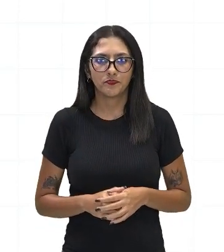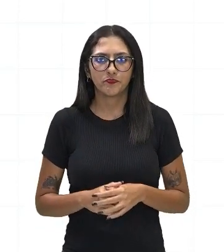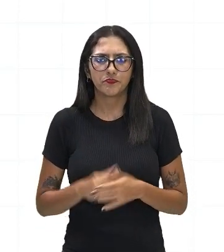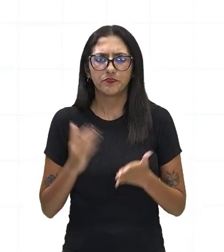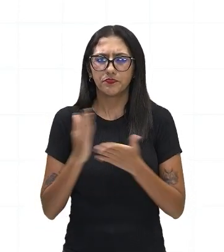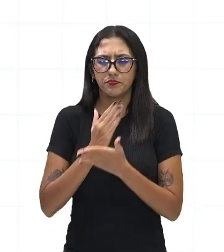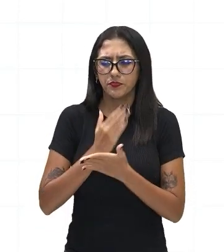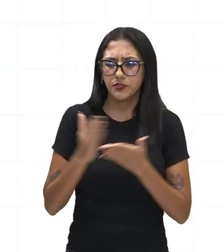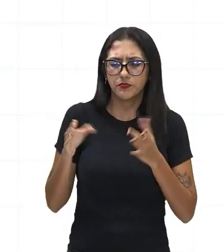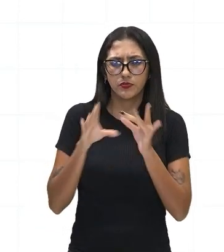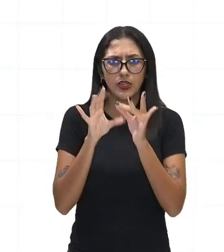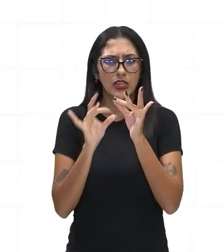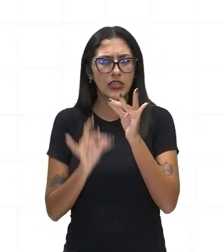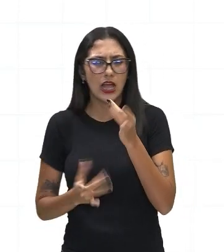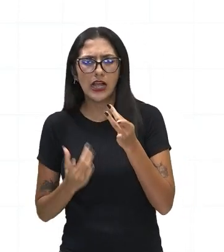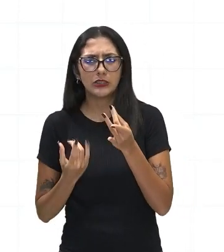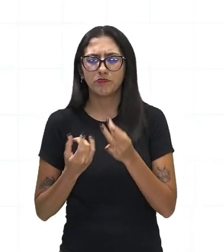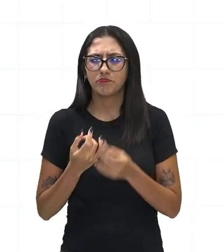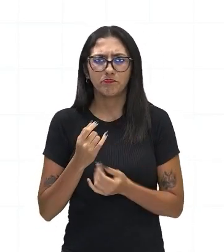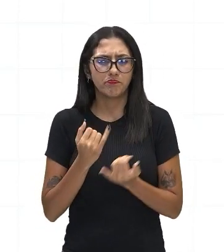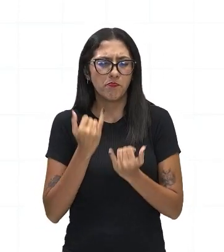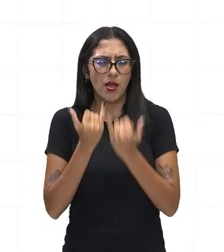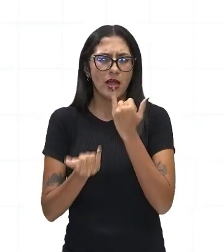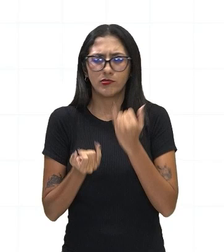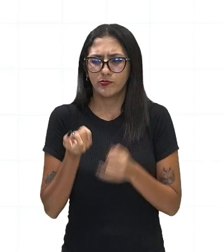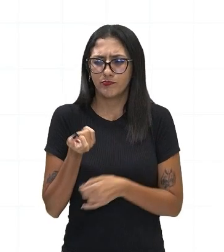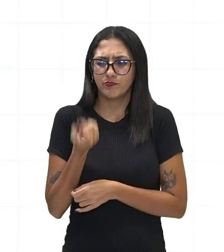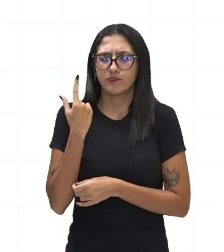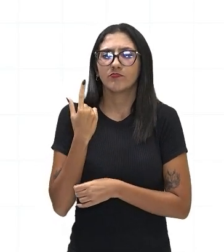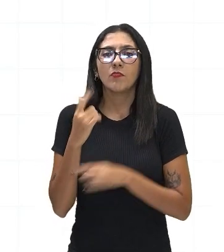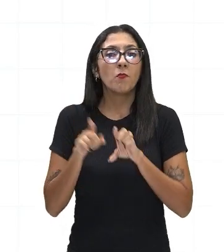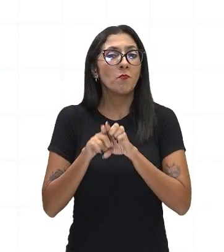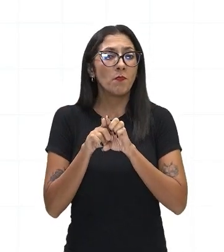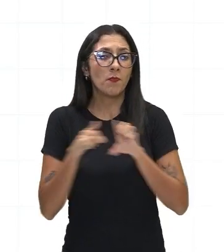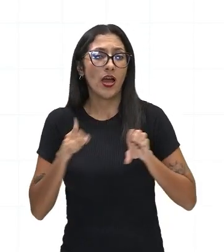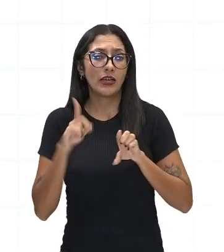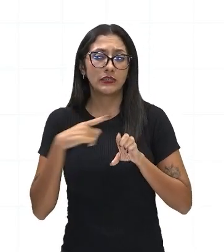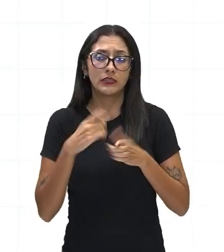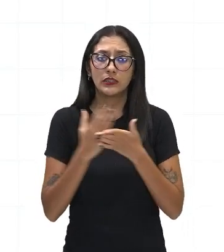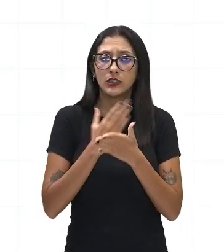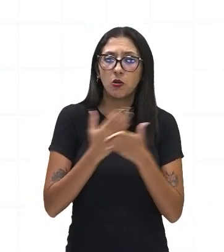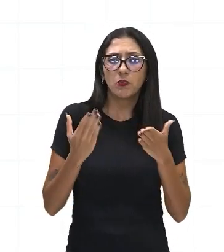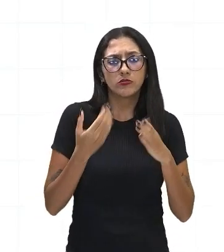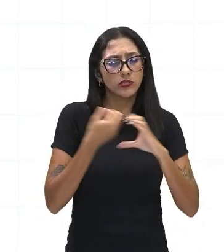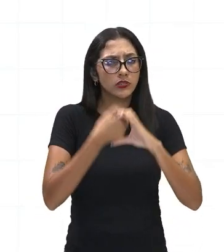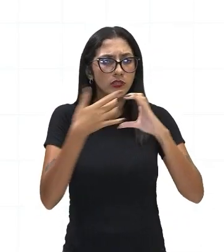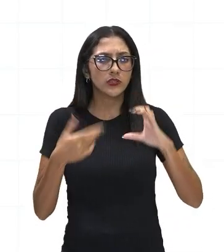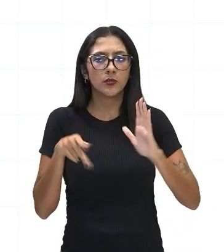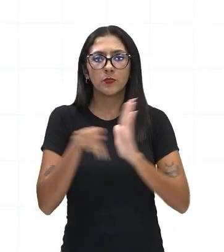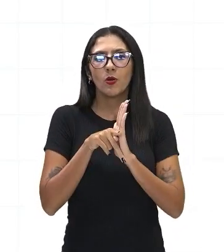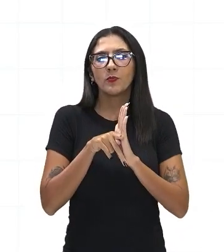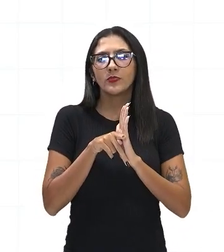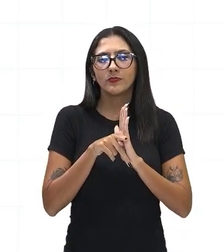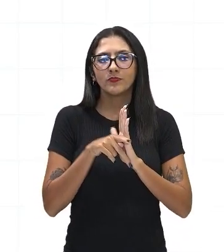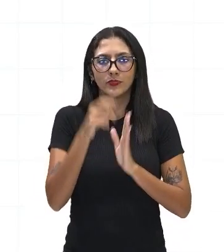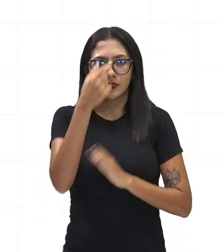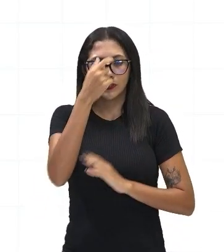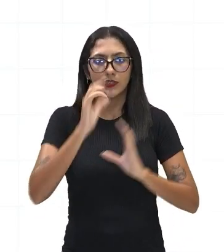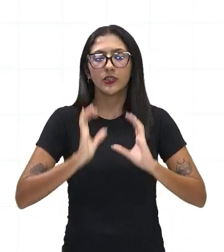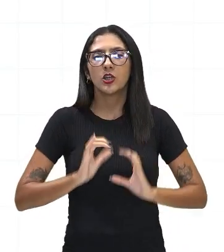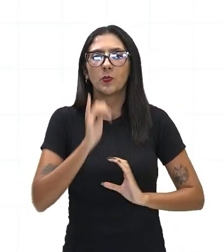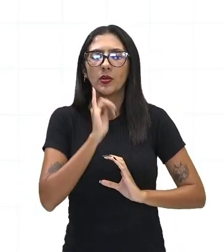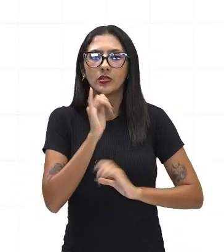parecem insignificantes, mas revelam estágios de cidadania. Respeitar o sinal vermelho